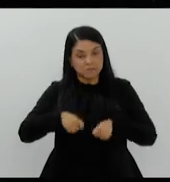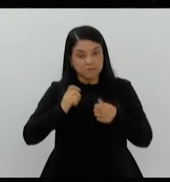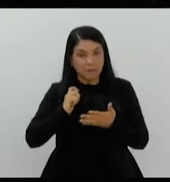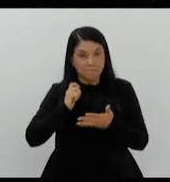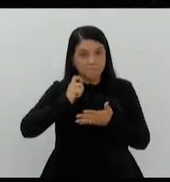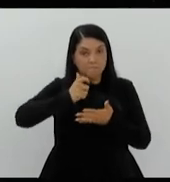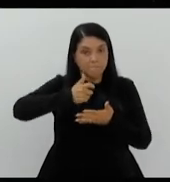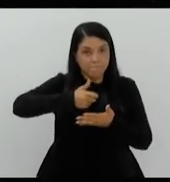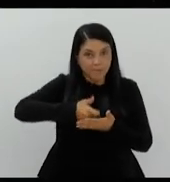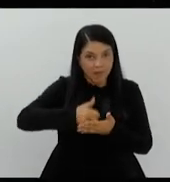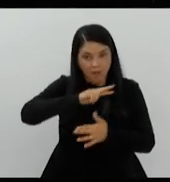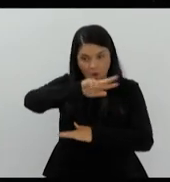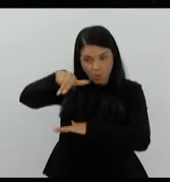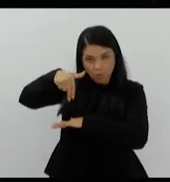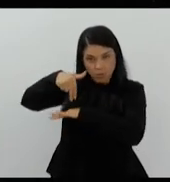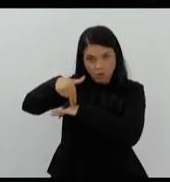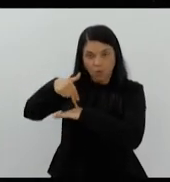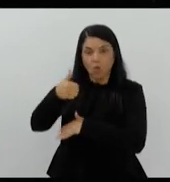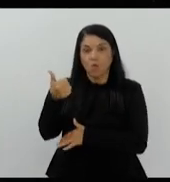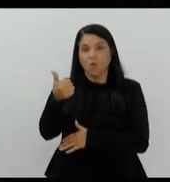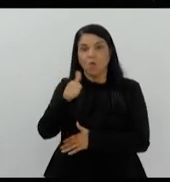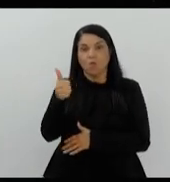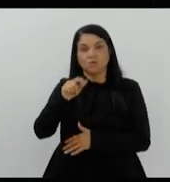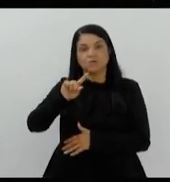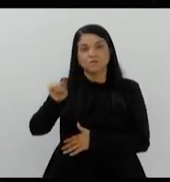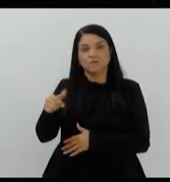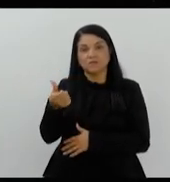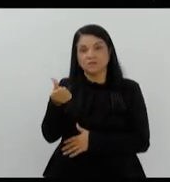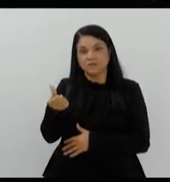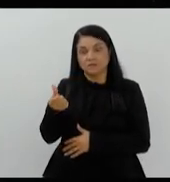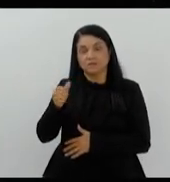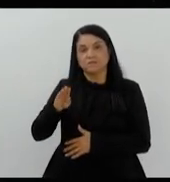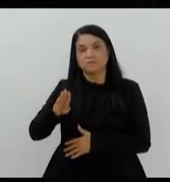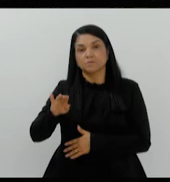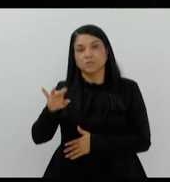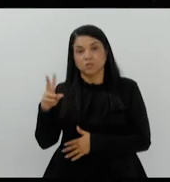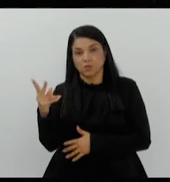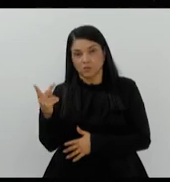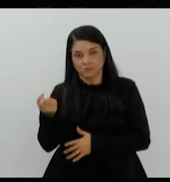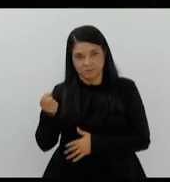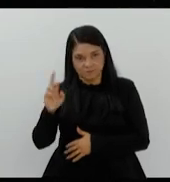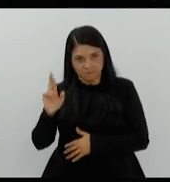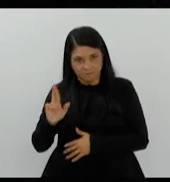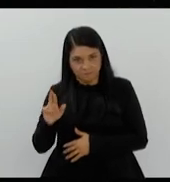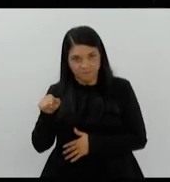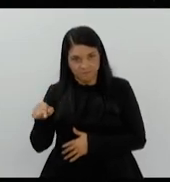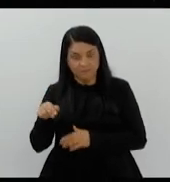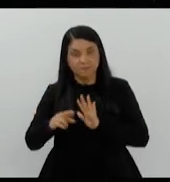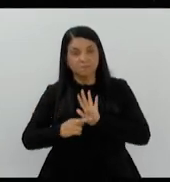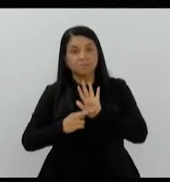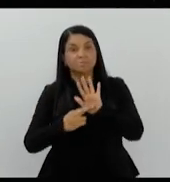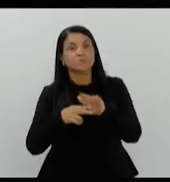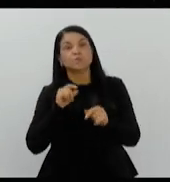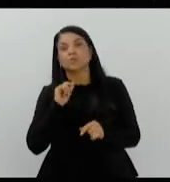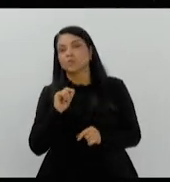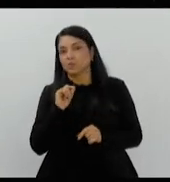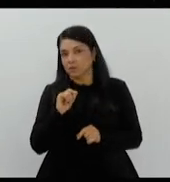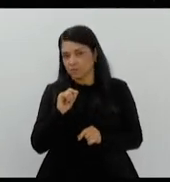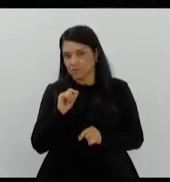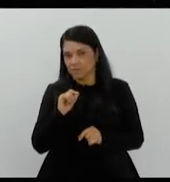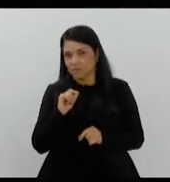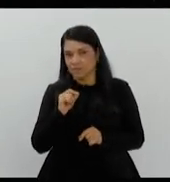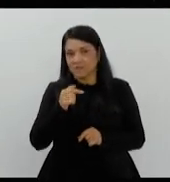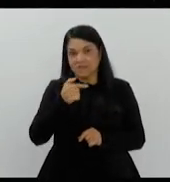é 11,6 bilhões de reais. Isso representa dizer que